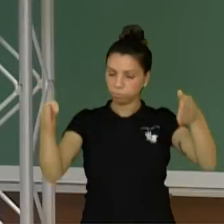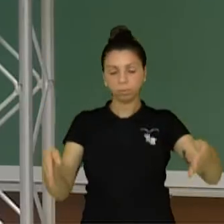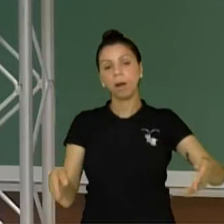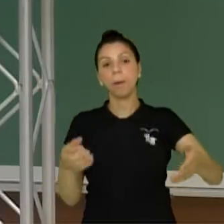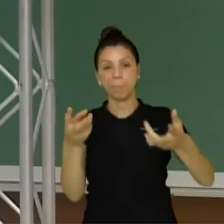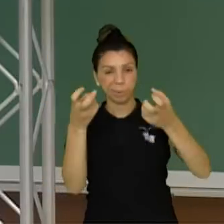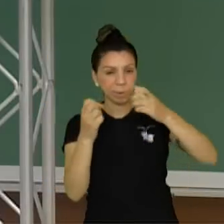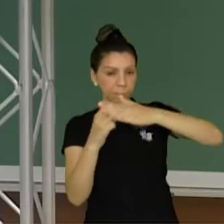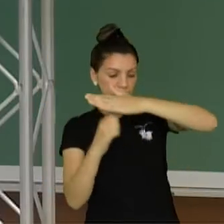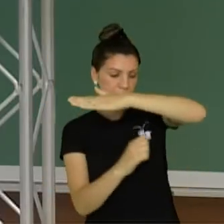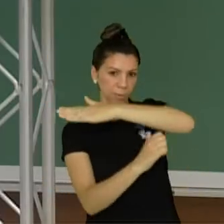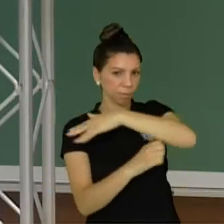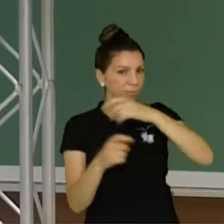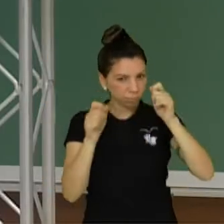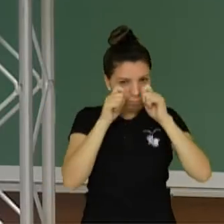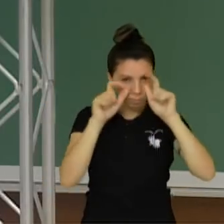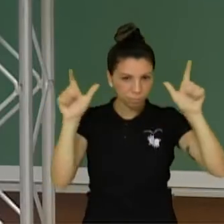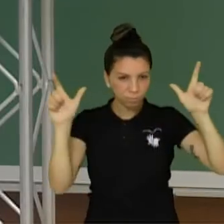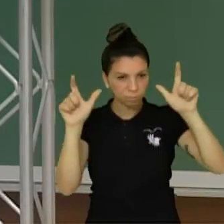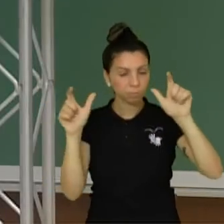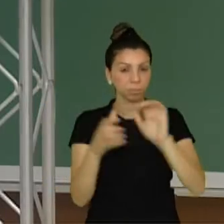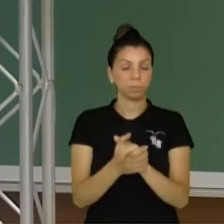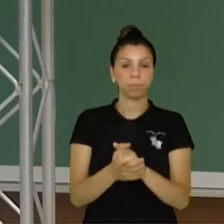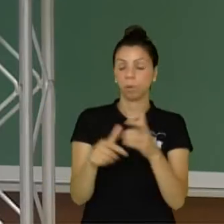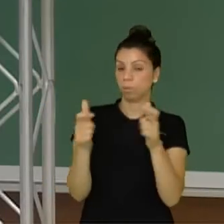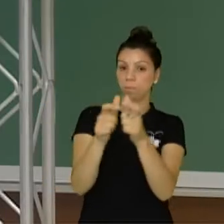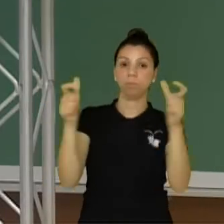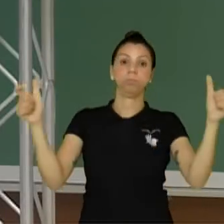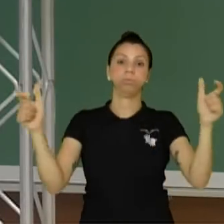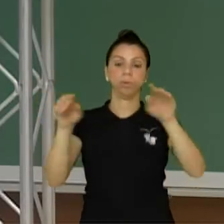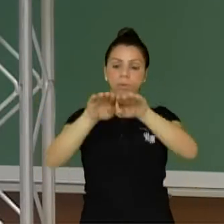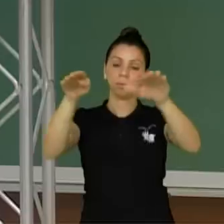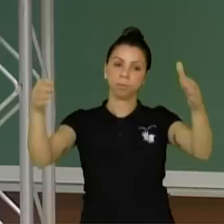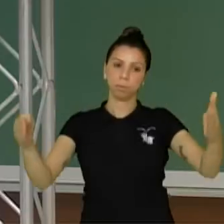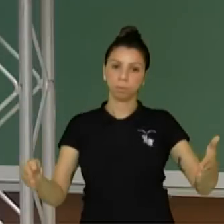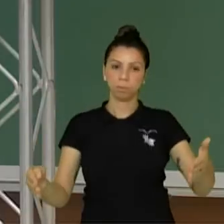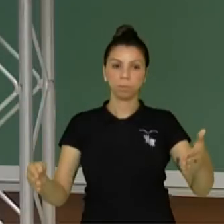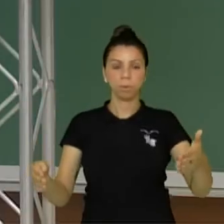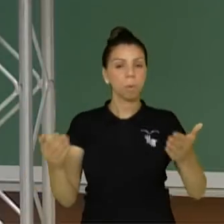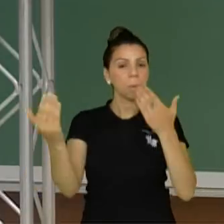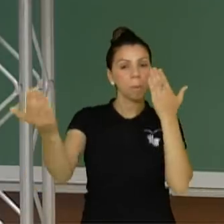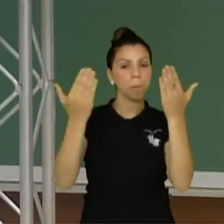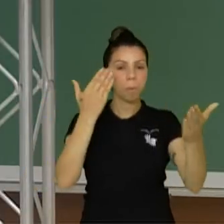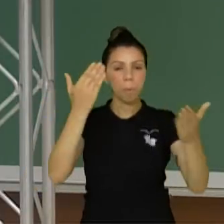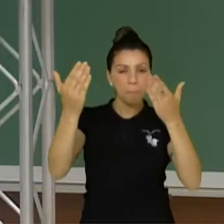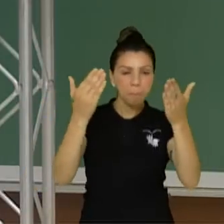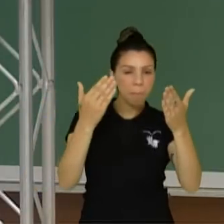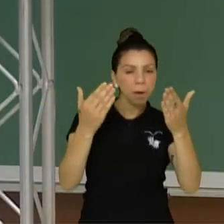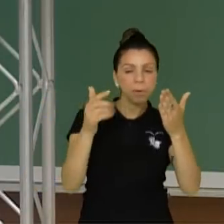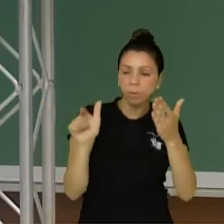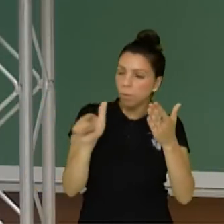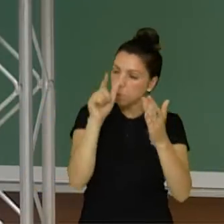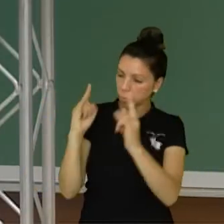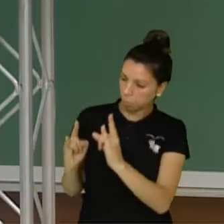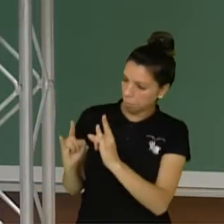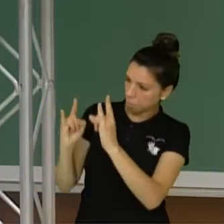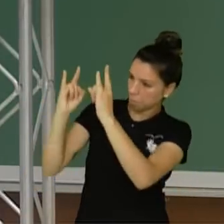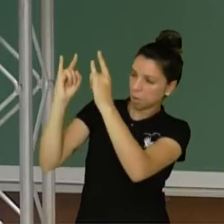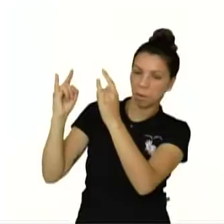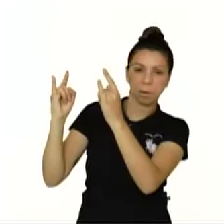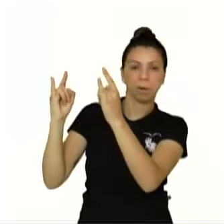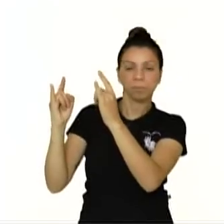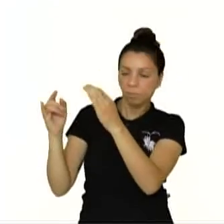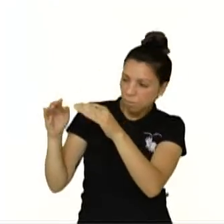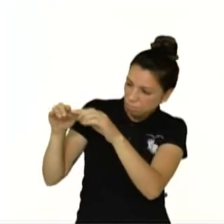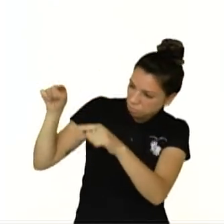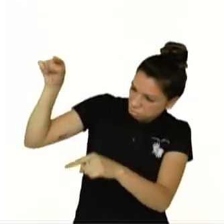aqui, essa estrutura chama atenção. Olha o tamanho dessa estrutura, compare com outros pequenos edifícios, né, que parecem ser